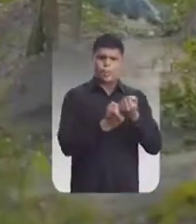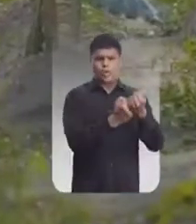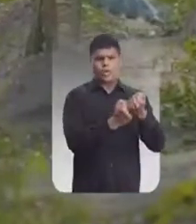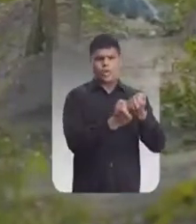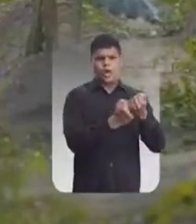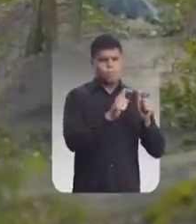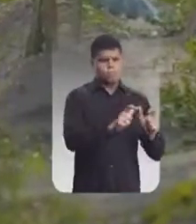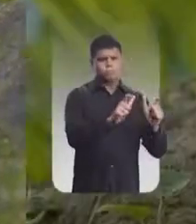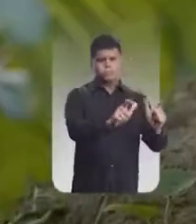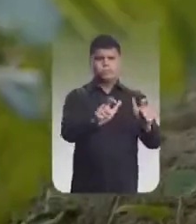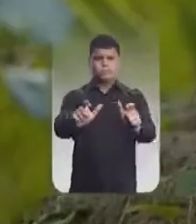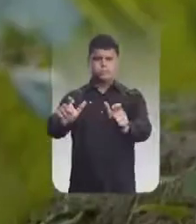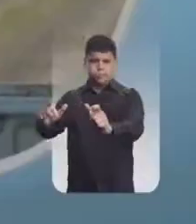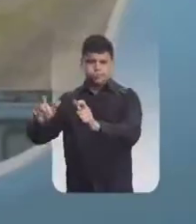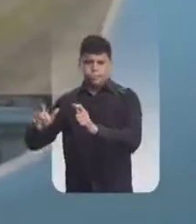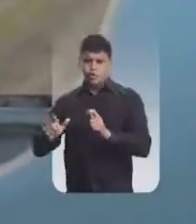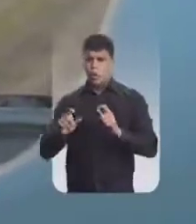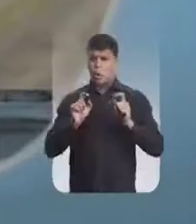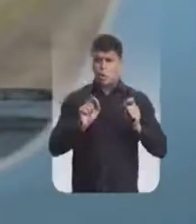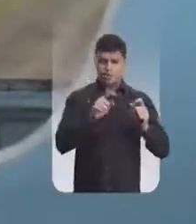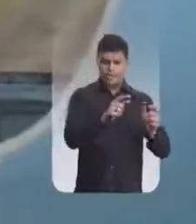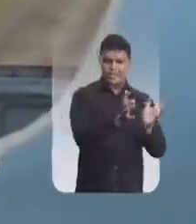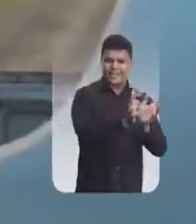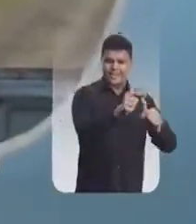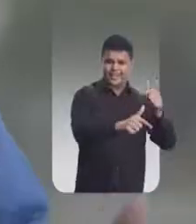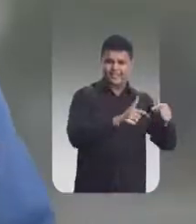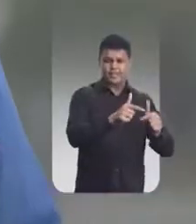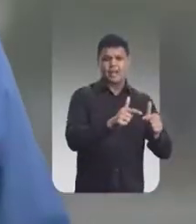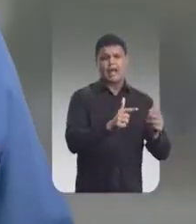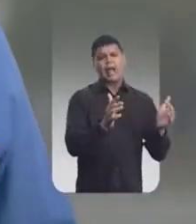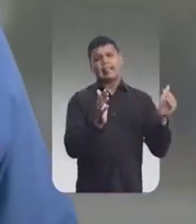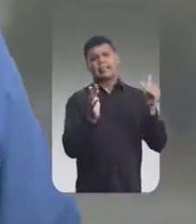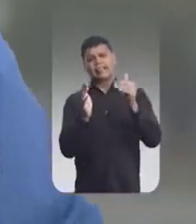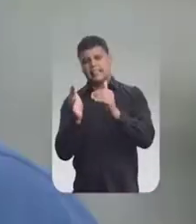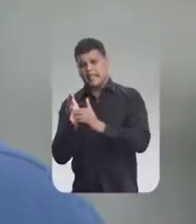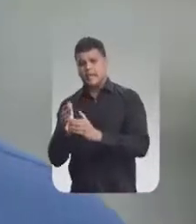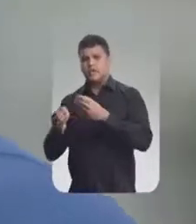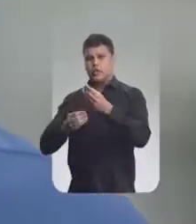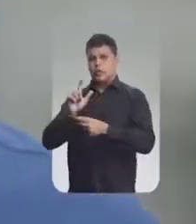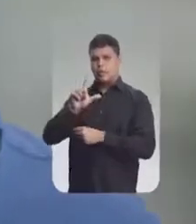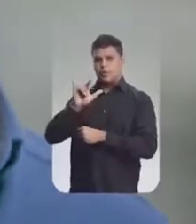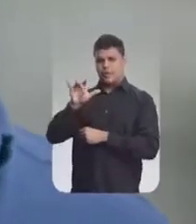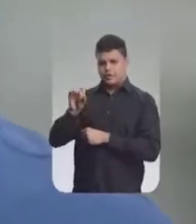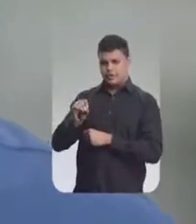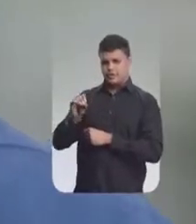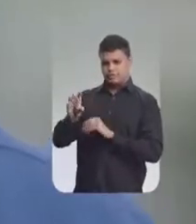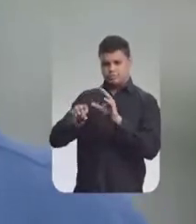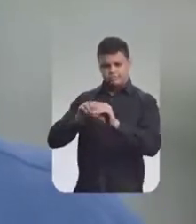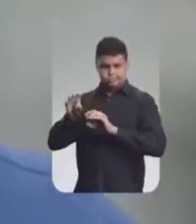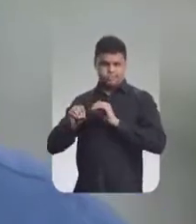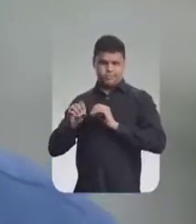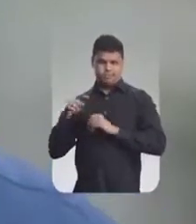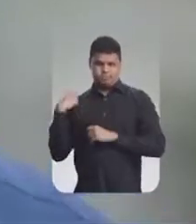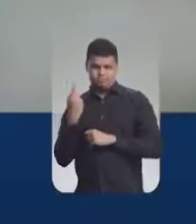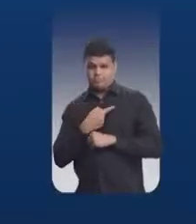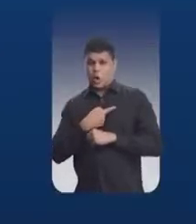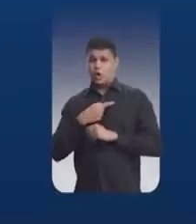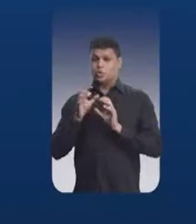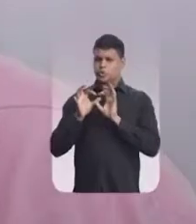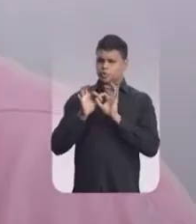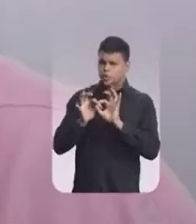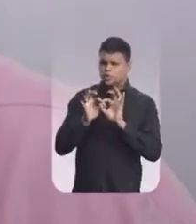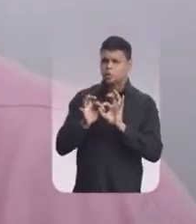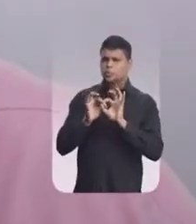apoiar cooperativas em seus diversos setores, que vão de hortas coletivas até a coleta e comercialização de resíduos